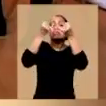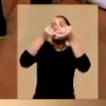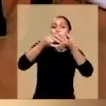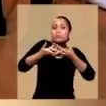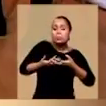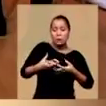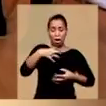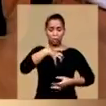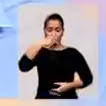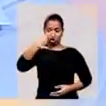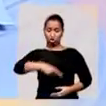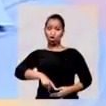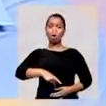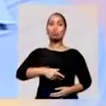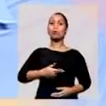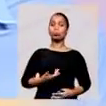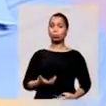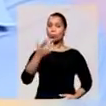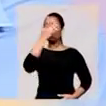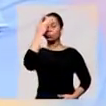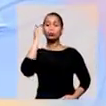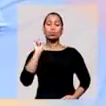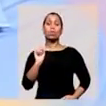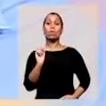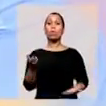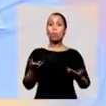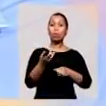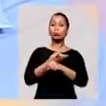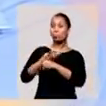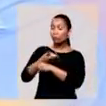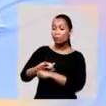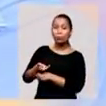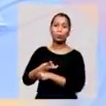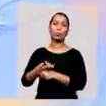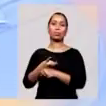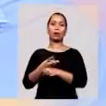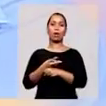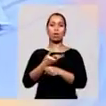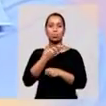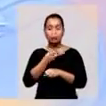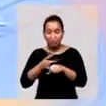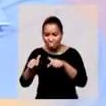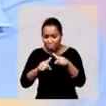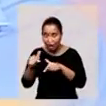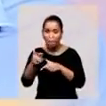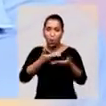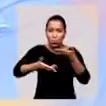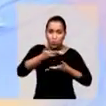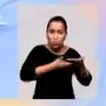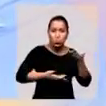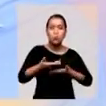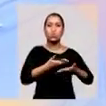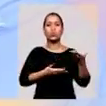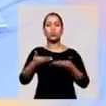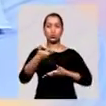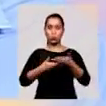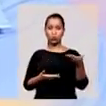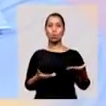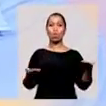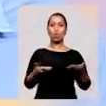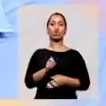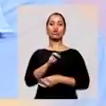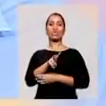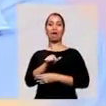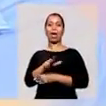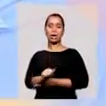falar um pouquinho sobre ele. Então, quem está hoje buscando um maior network e quem está ligado nessa situação, principalmente